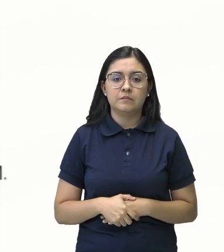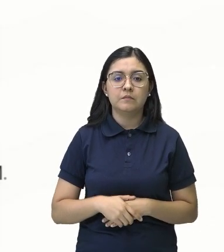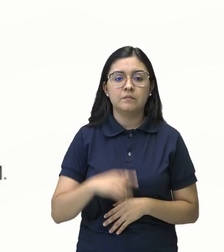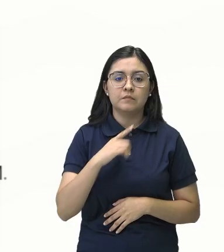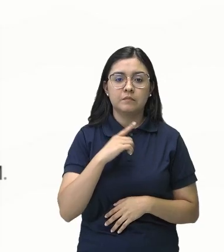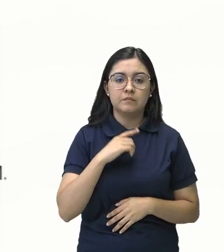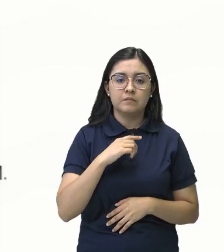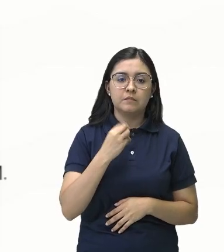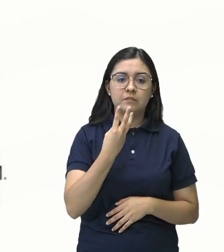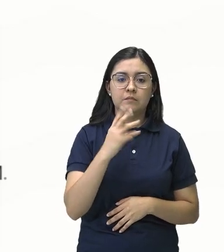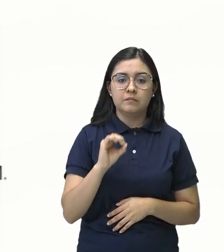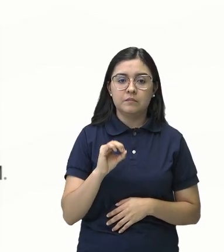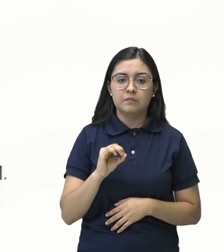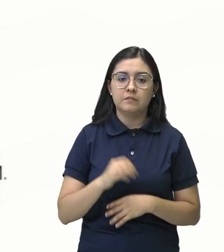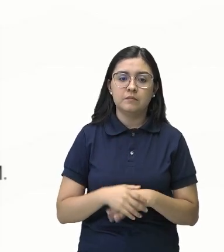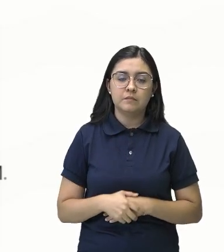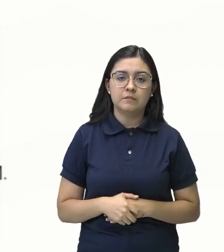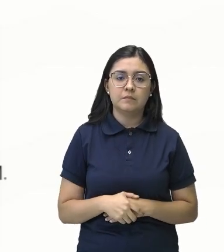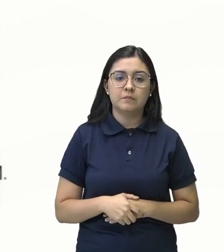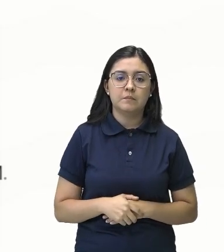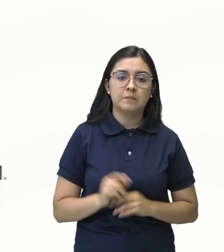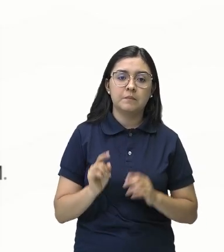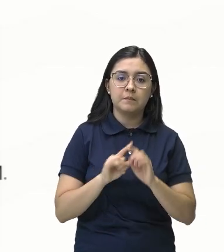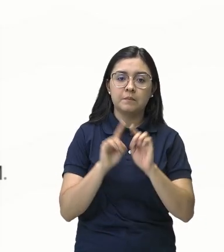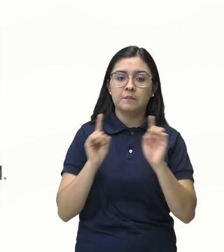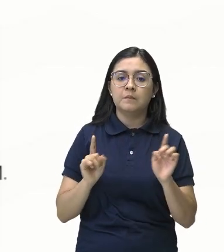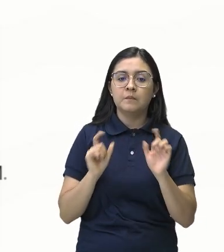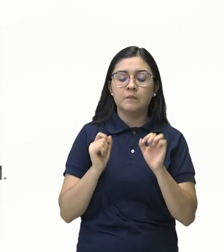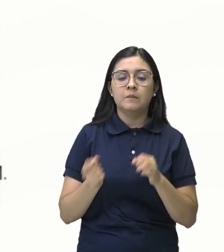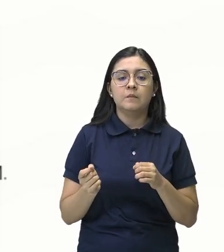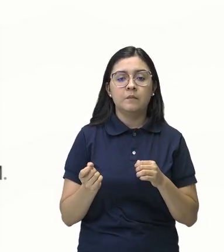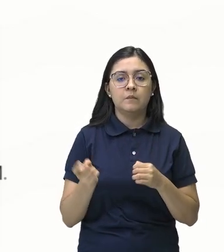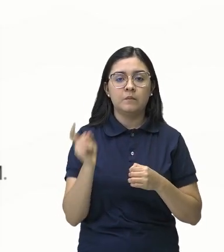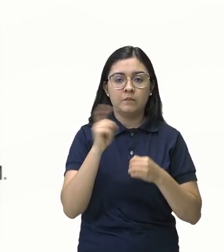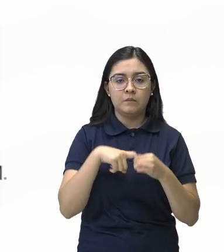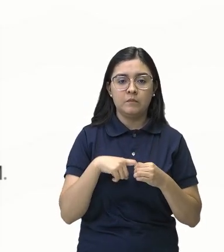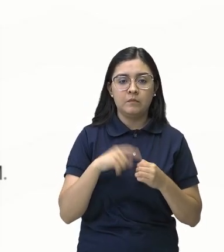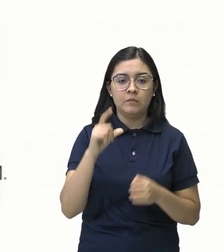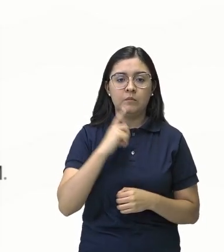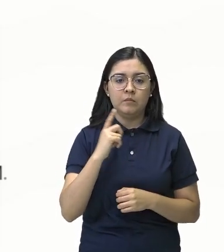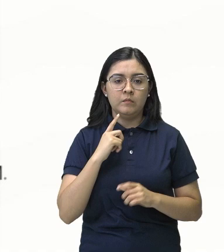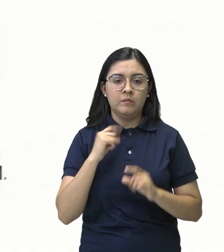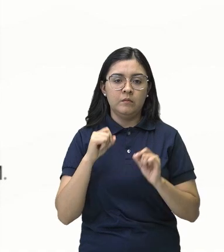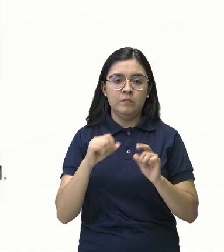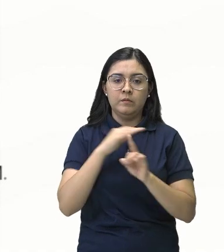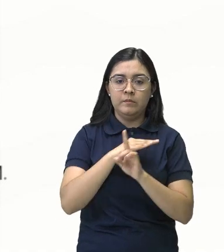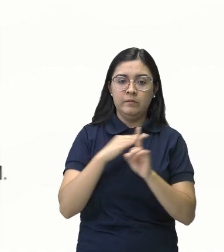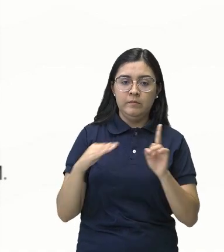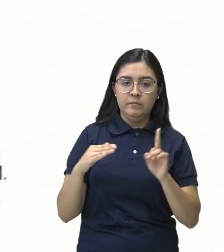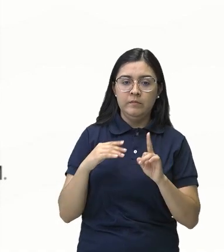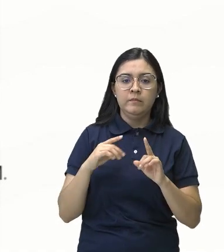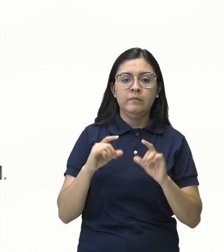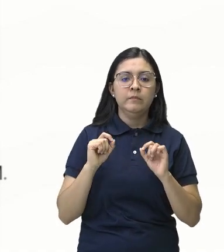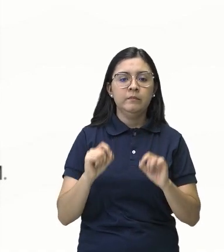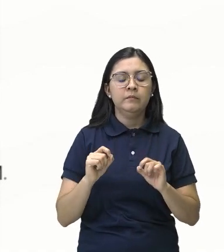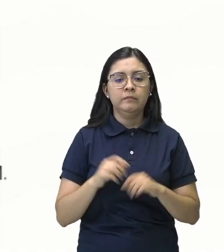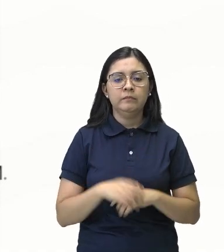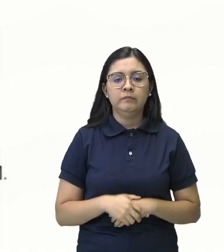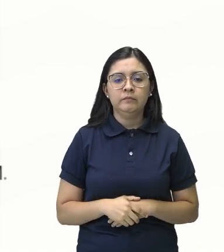aqui, ó. Tá bom? Mas voltando para o outro lado, eu sei que ali eu tenho a metade da metade e que